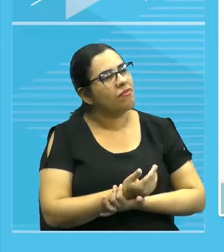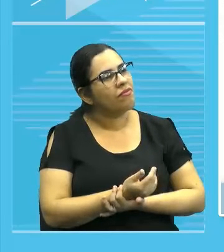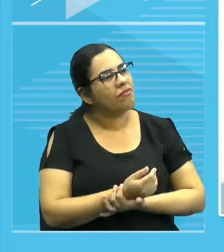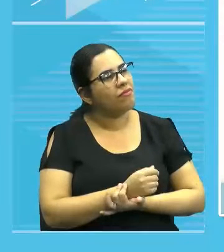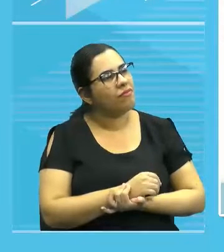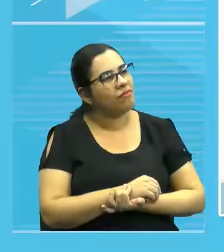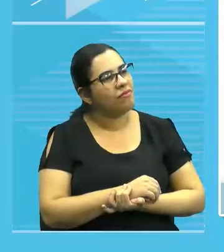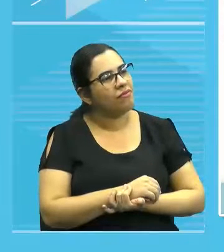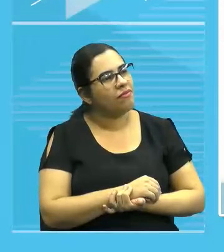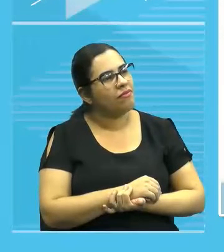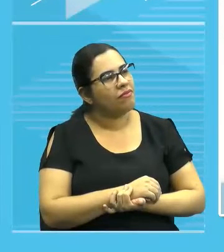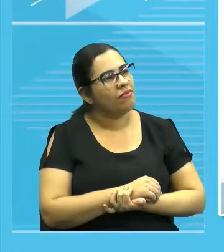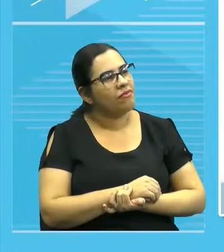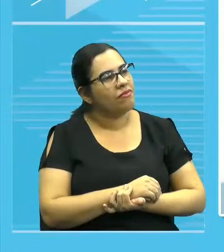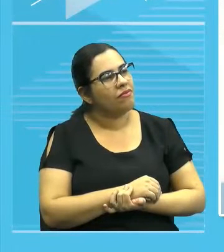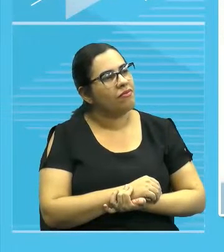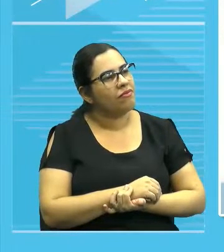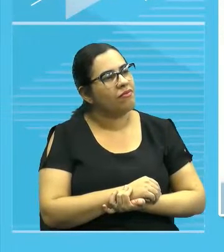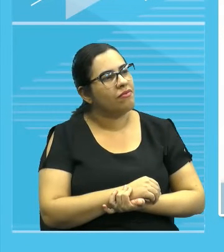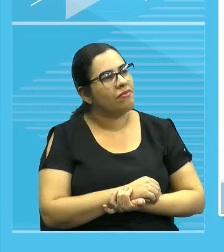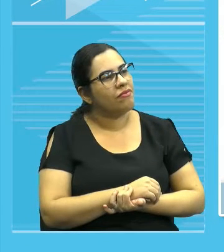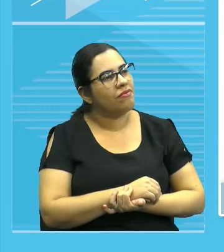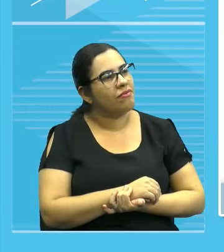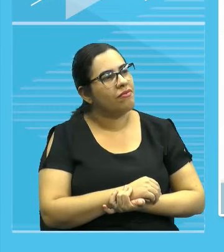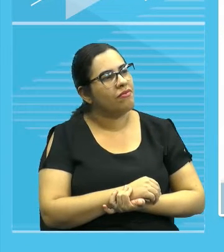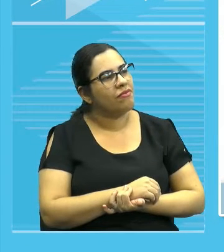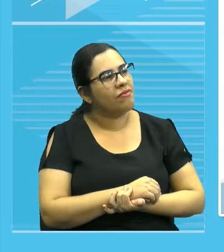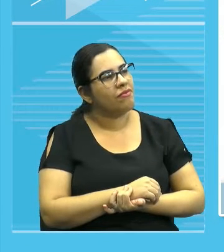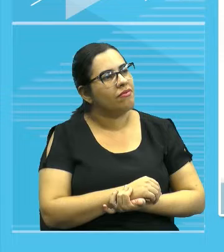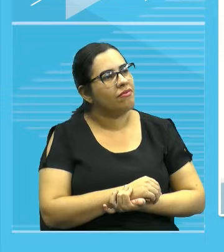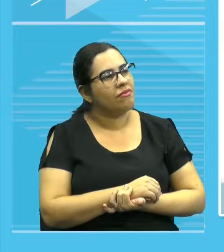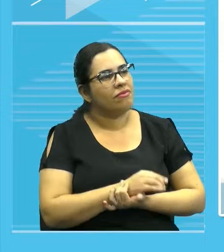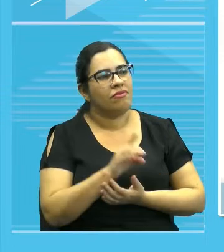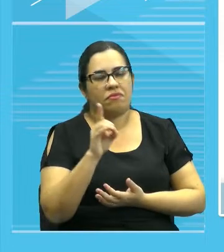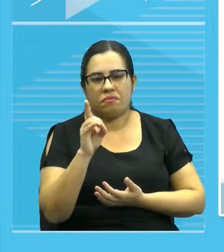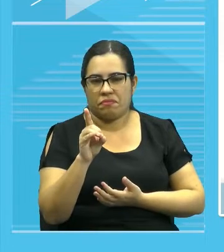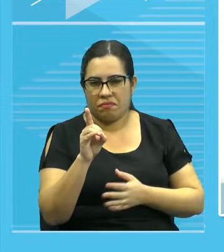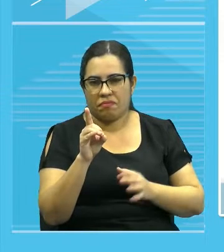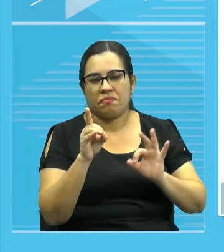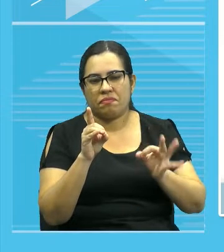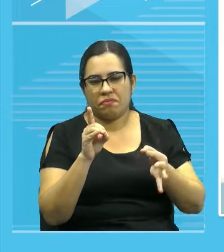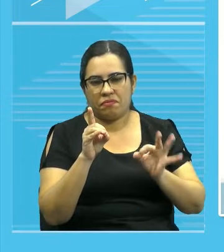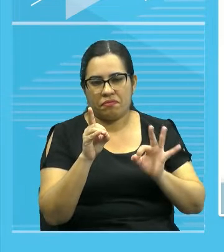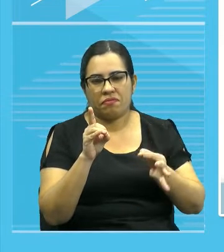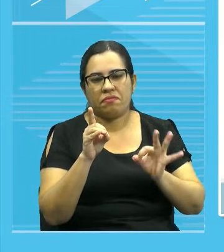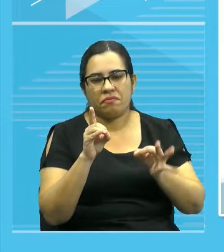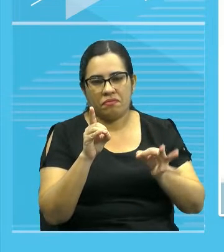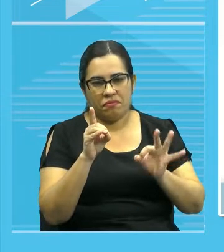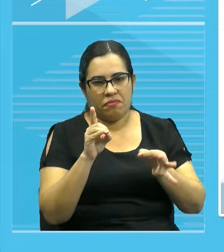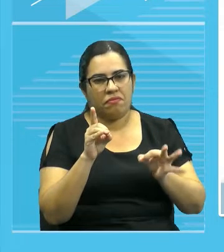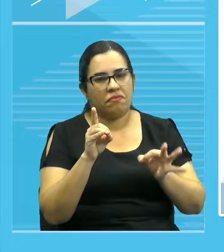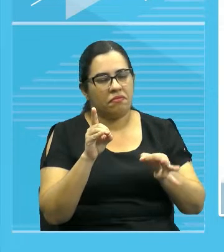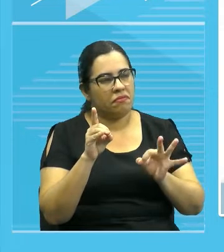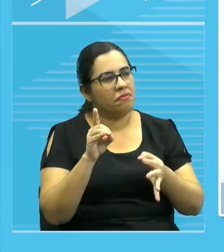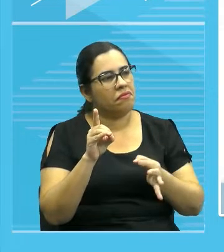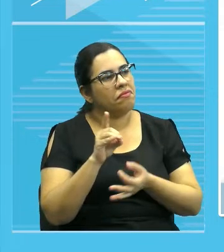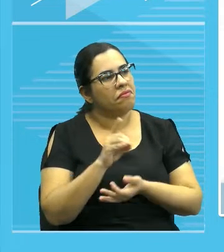desculpa a letra a B né